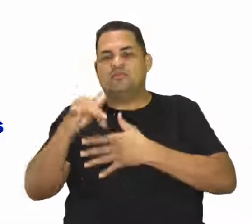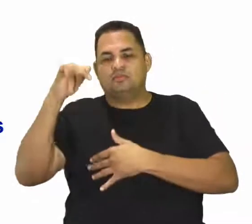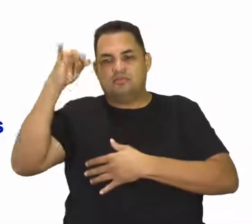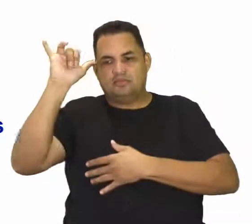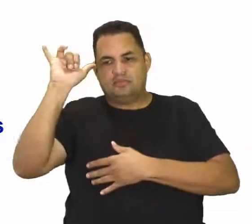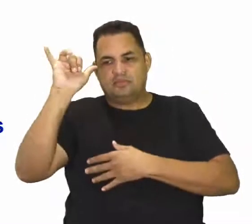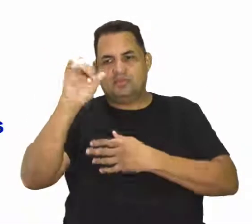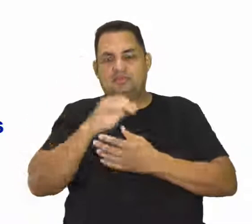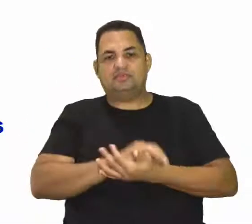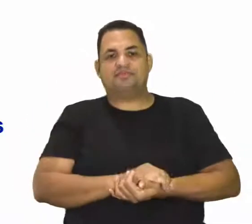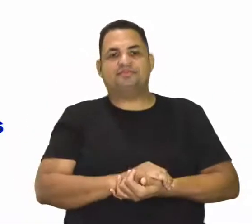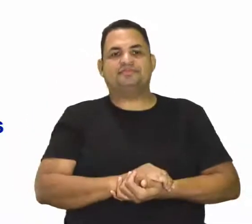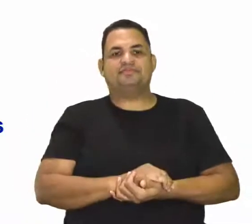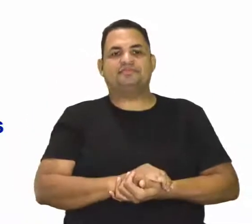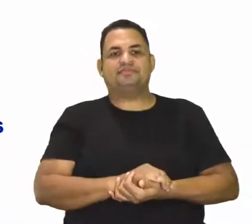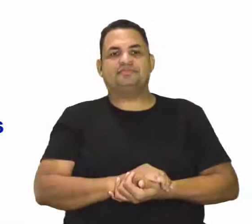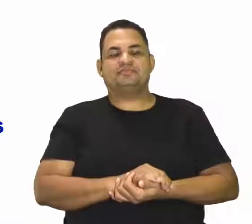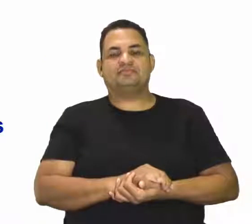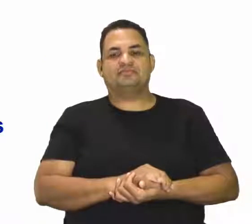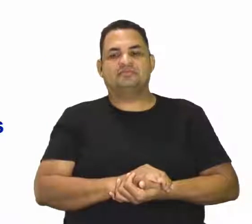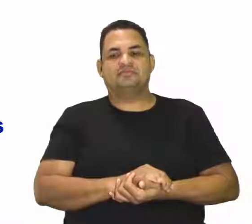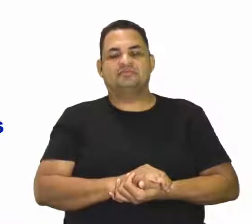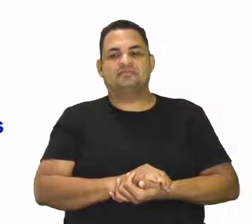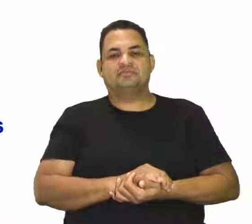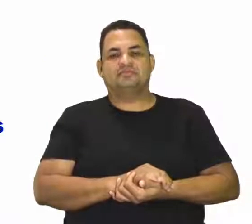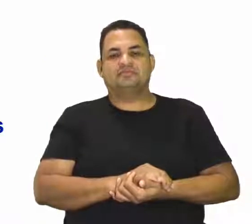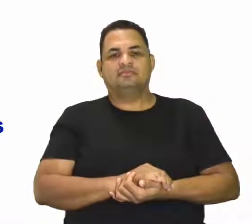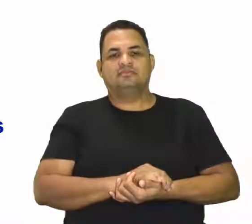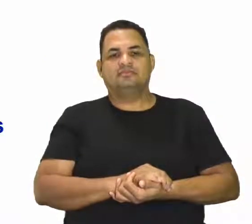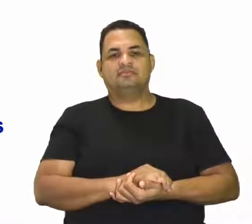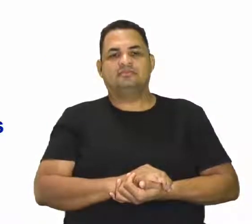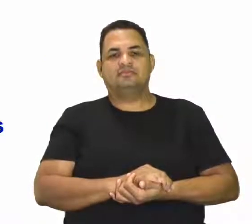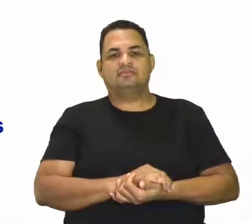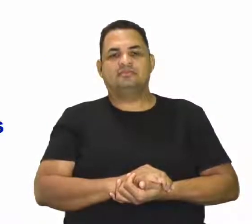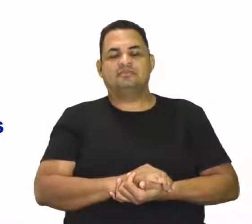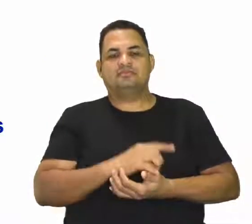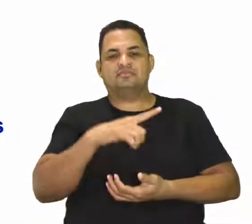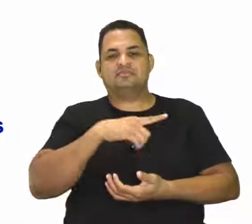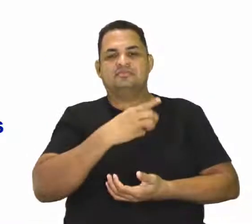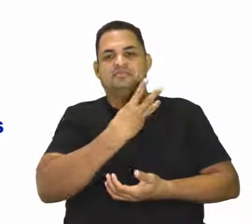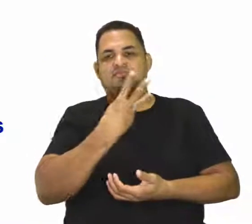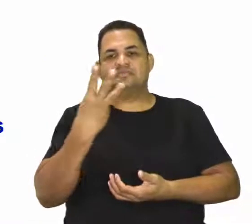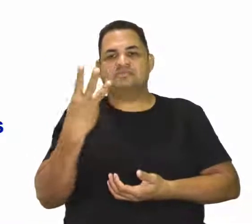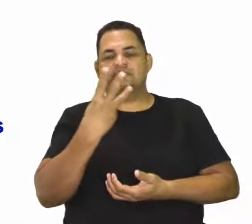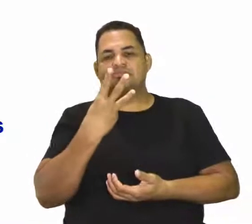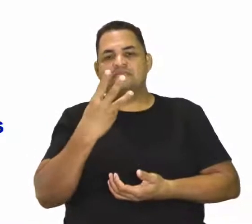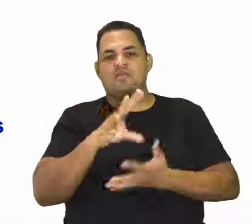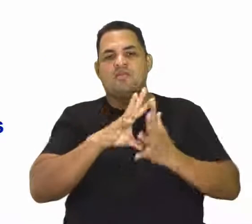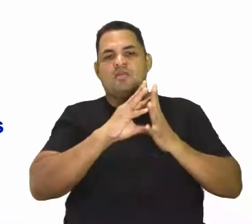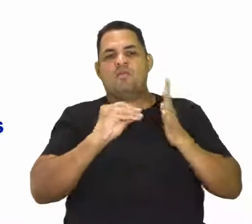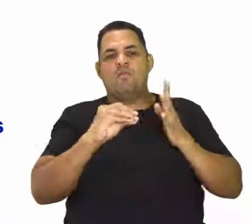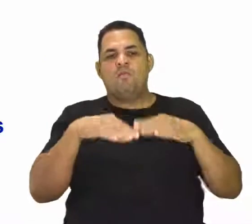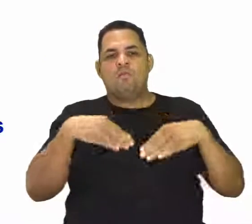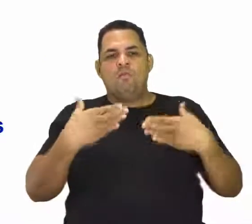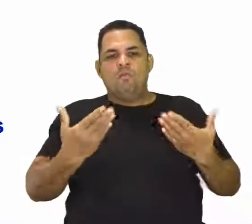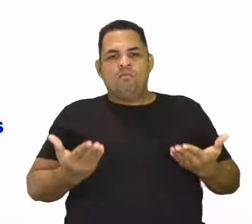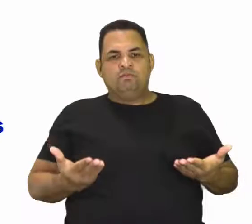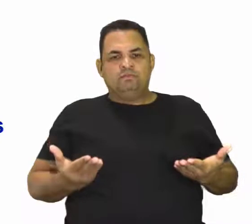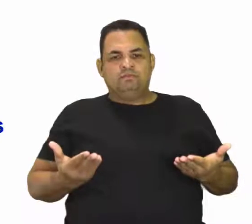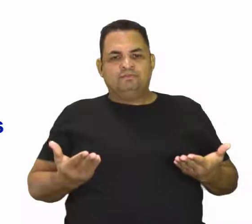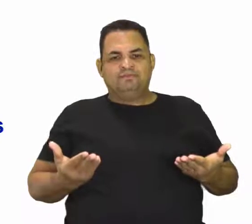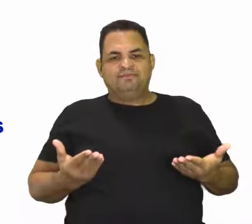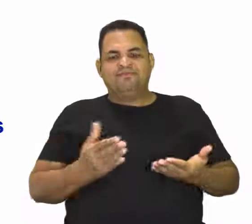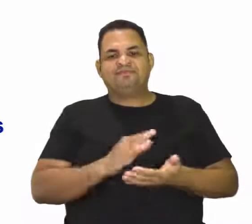agro-silvipastoril. Então, aqui, ó, vou sublinhar. Tem 3 modelos. E nós falamos o que,